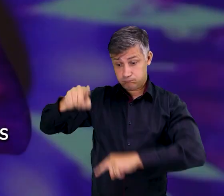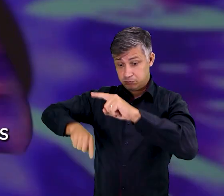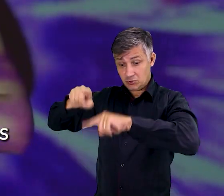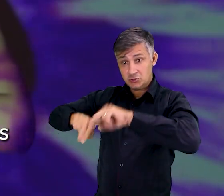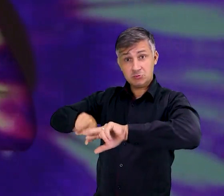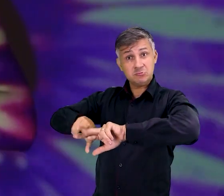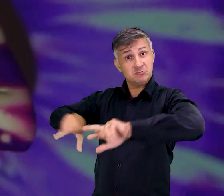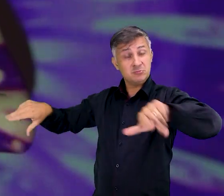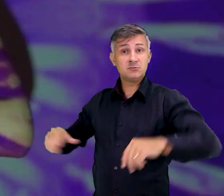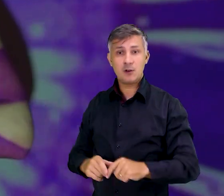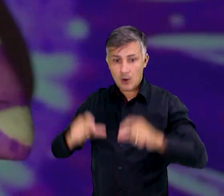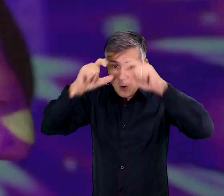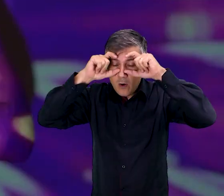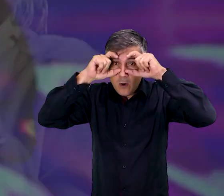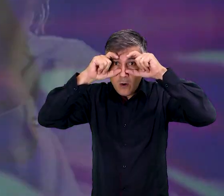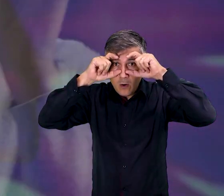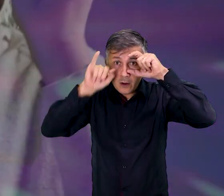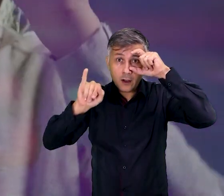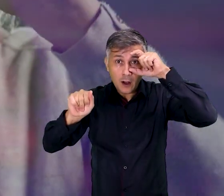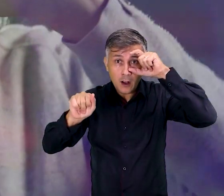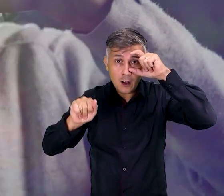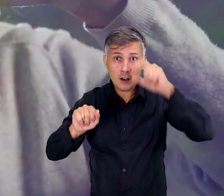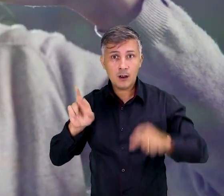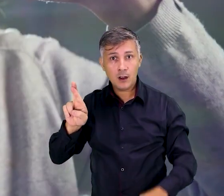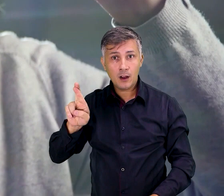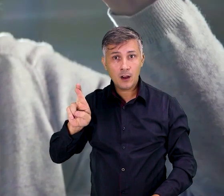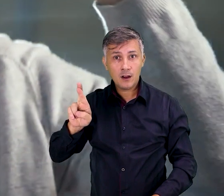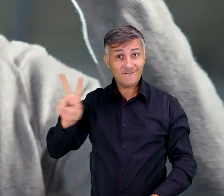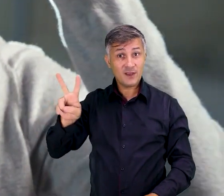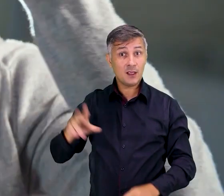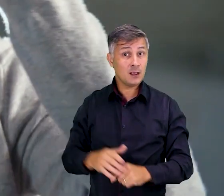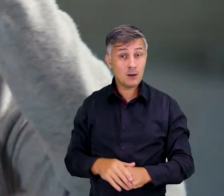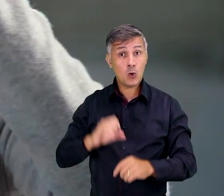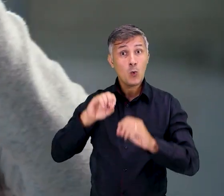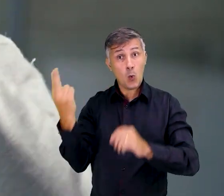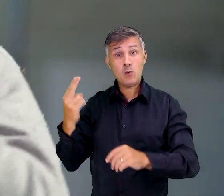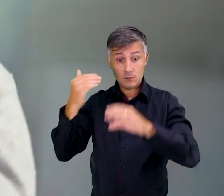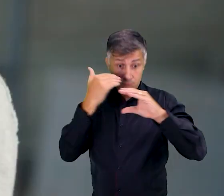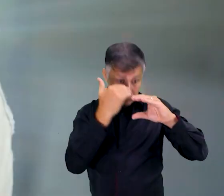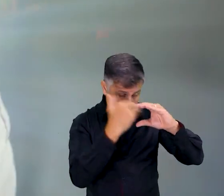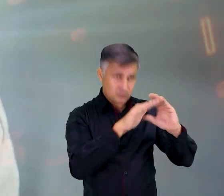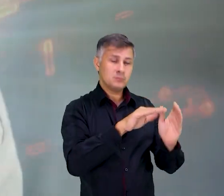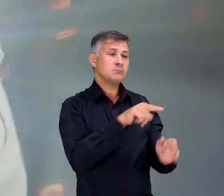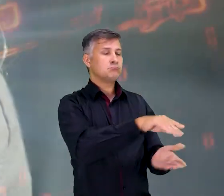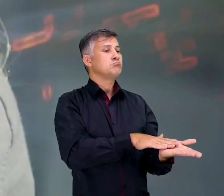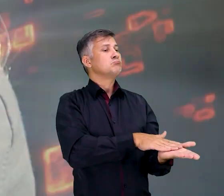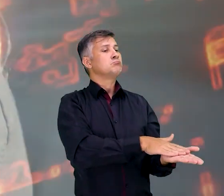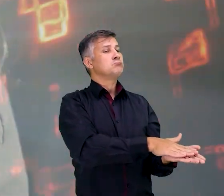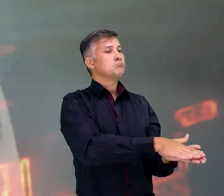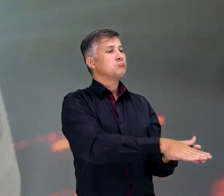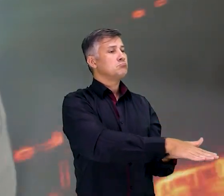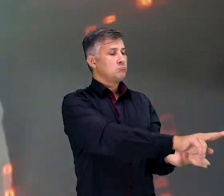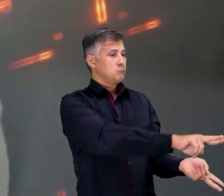em equipamentos imersivos como óculos de realidade virtual ou simplesmente enviar para uma gráfica especializada em